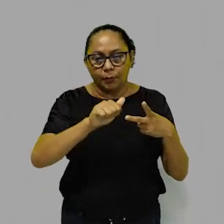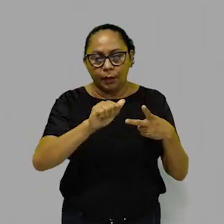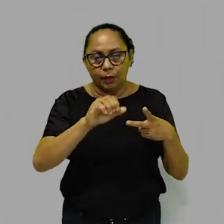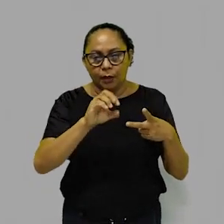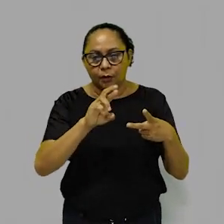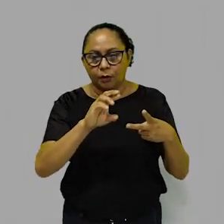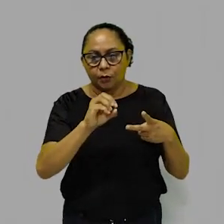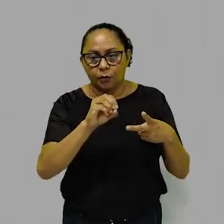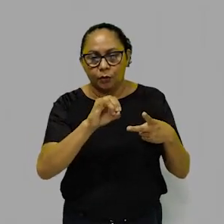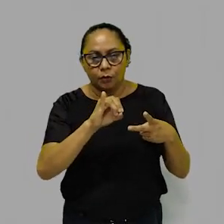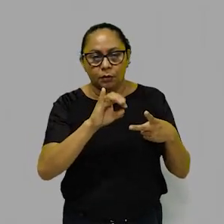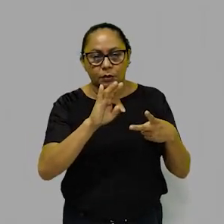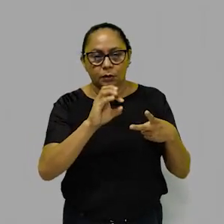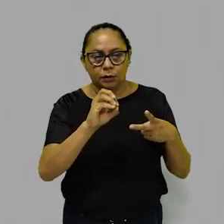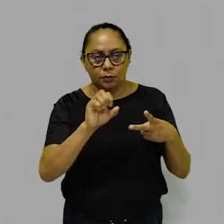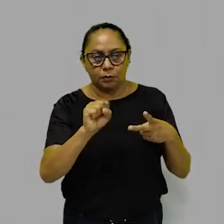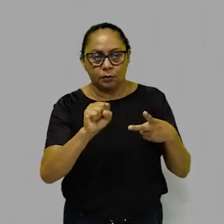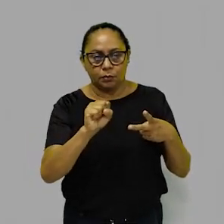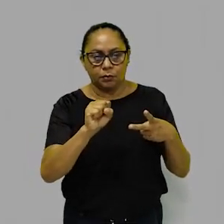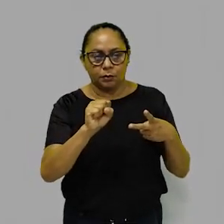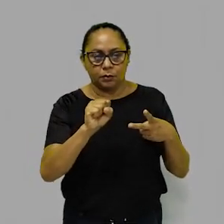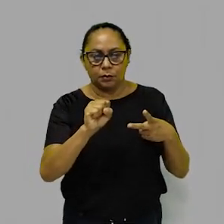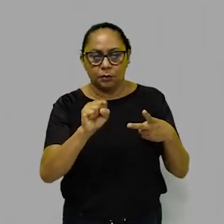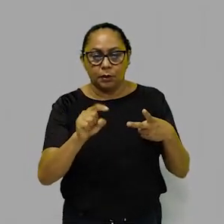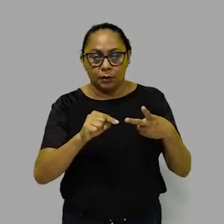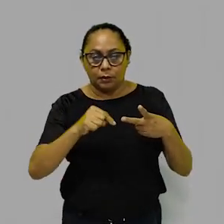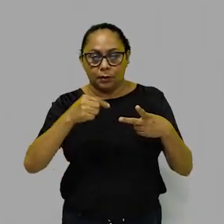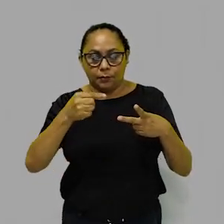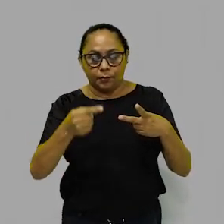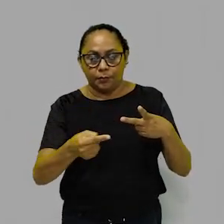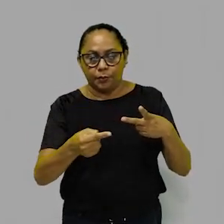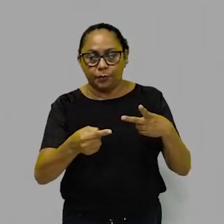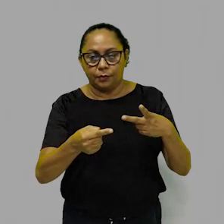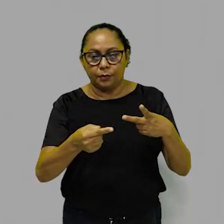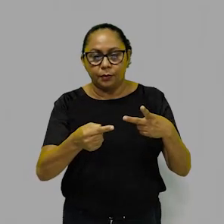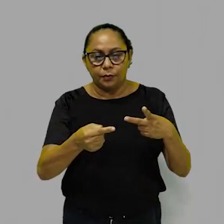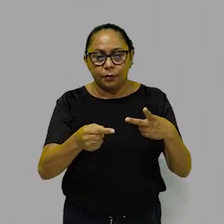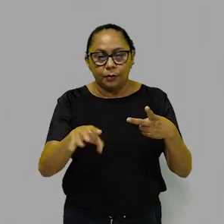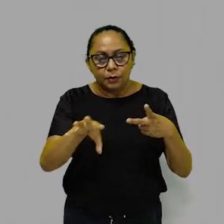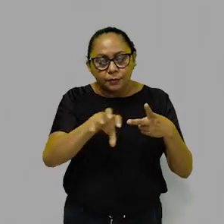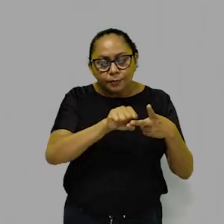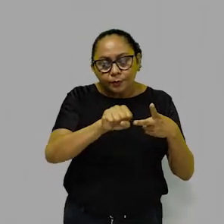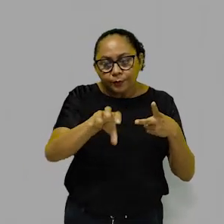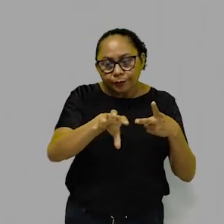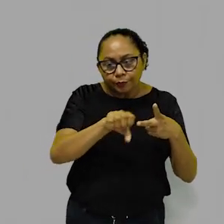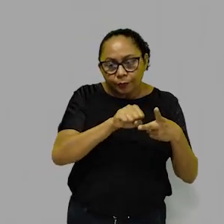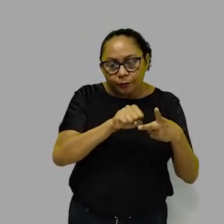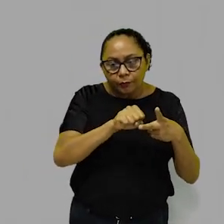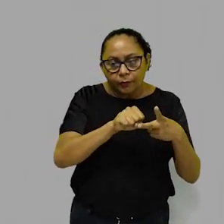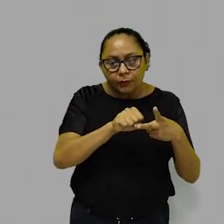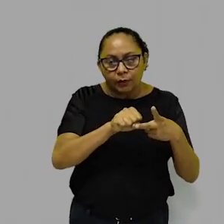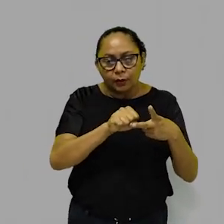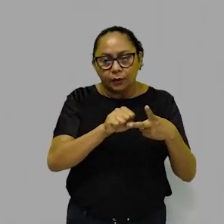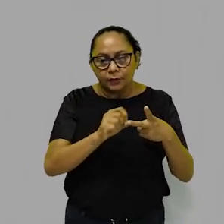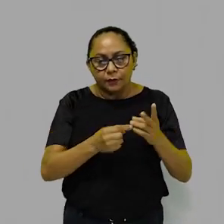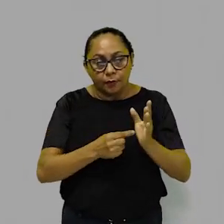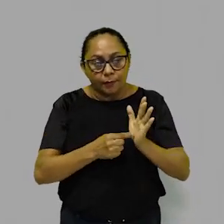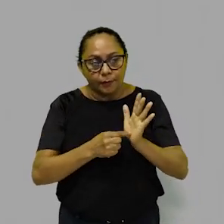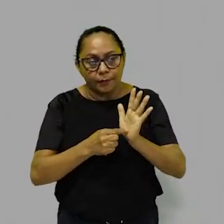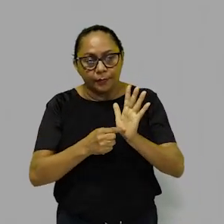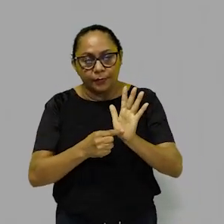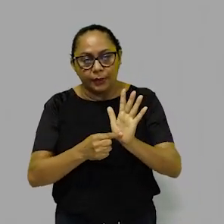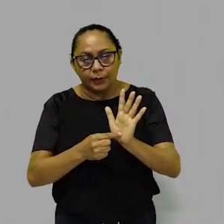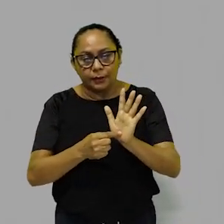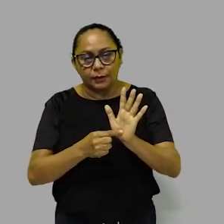aqui, depois que eles englobam partículas estranhas, eles vão exibir na